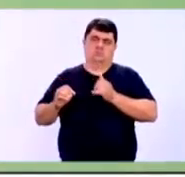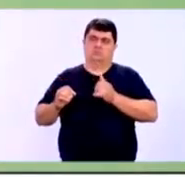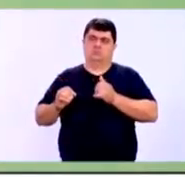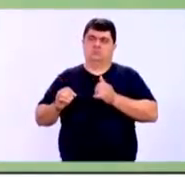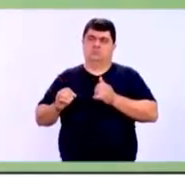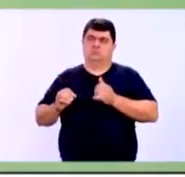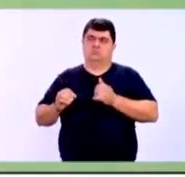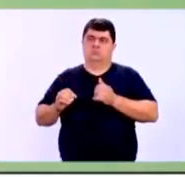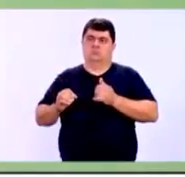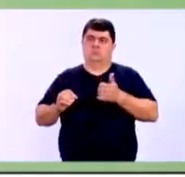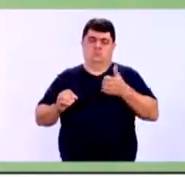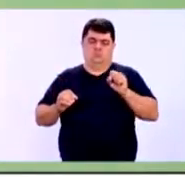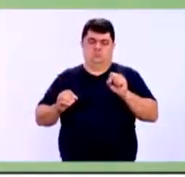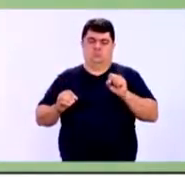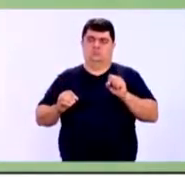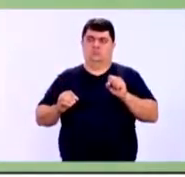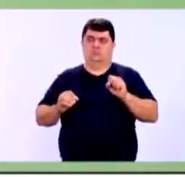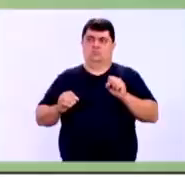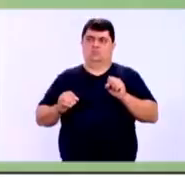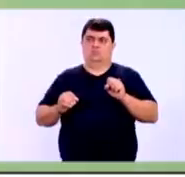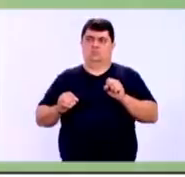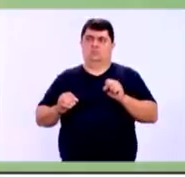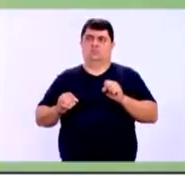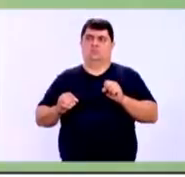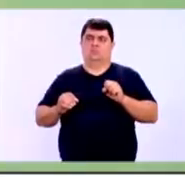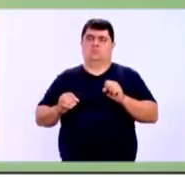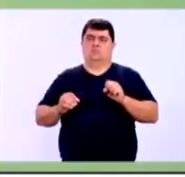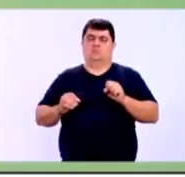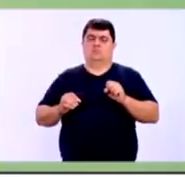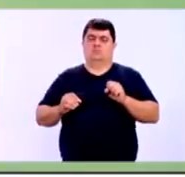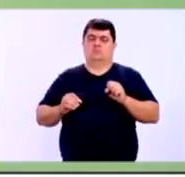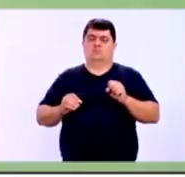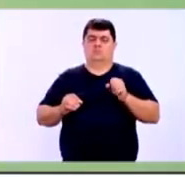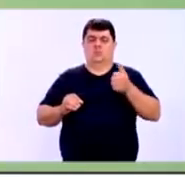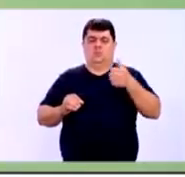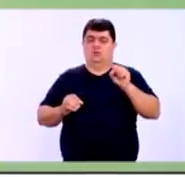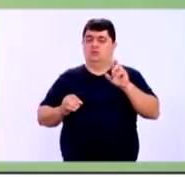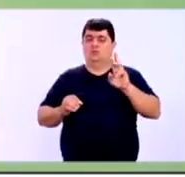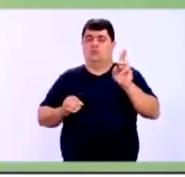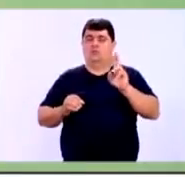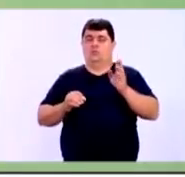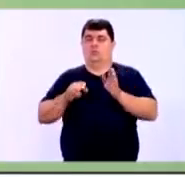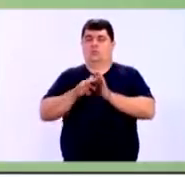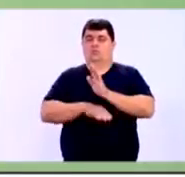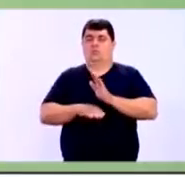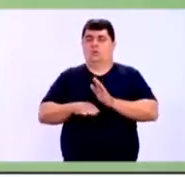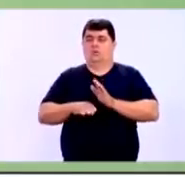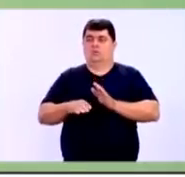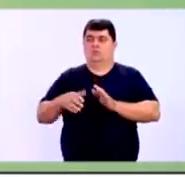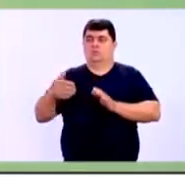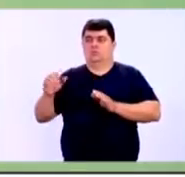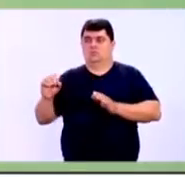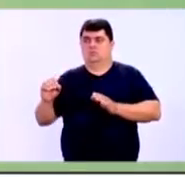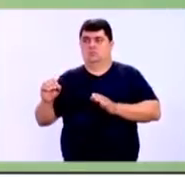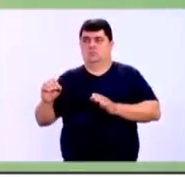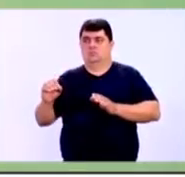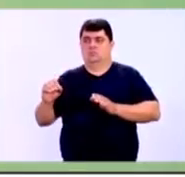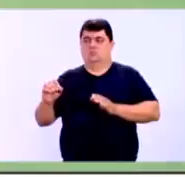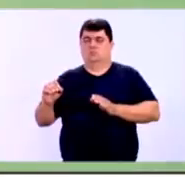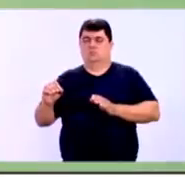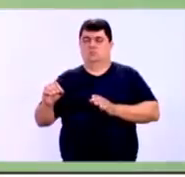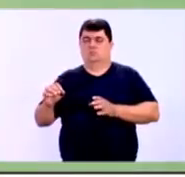18. Então o que acontece? R$18 uma blusa, menos o CMV daquela blusa, que era